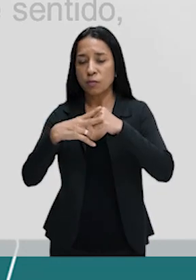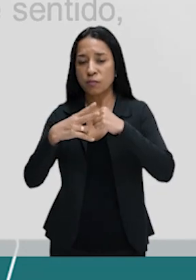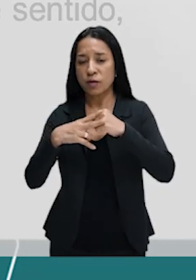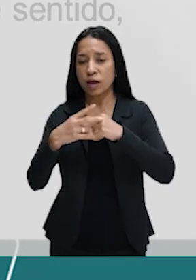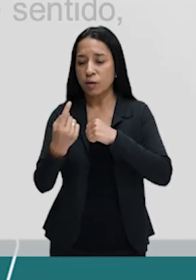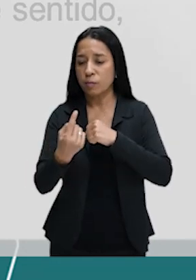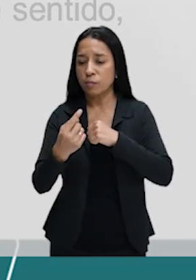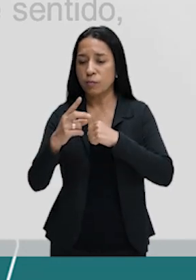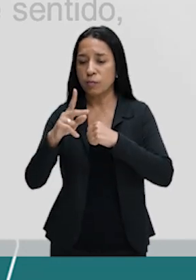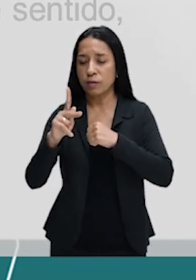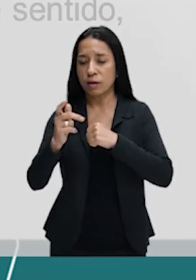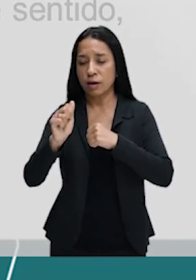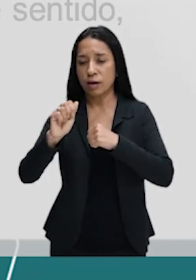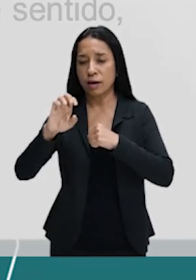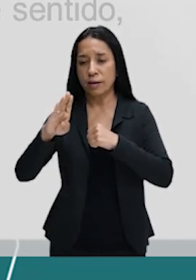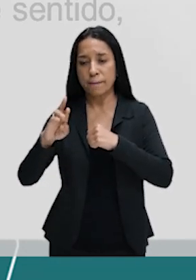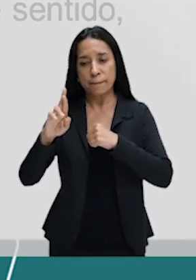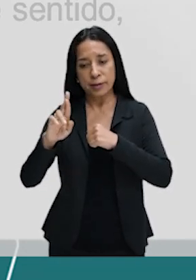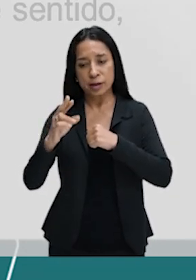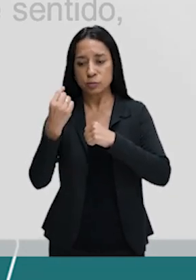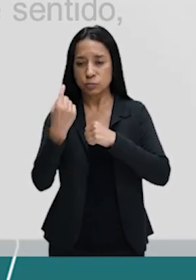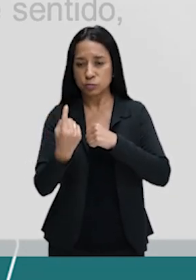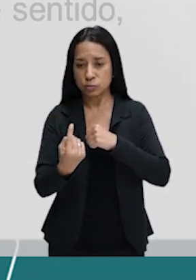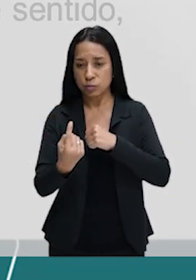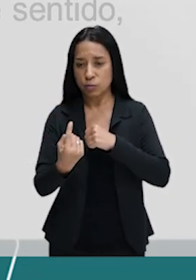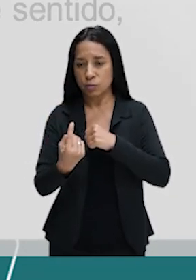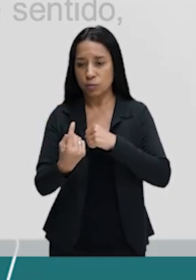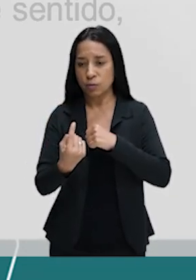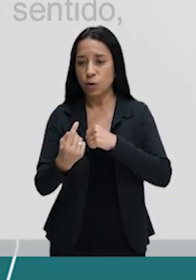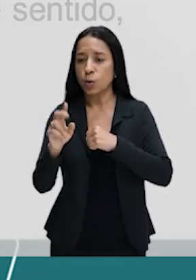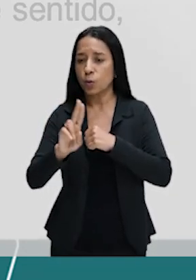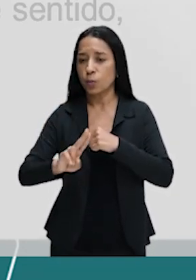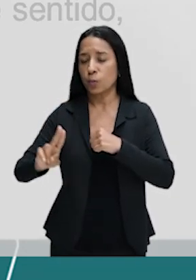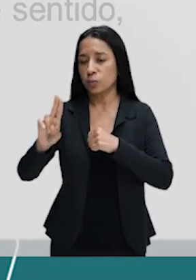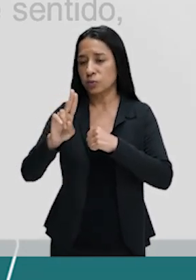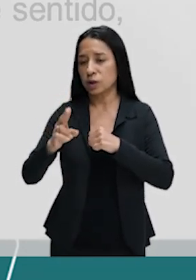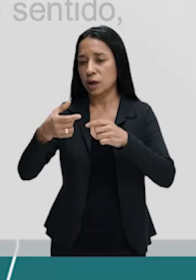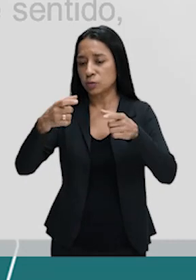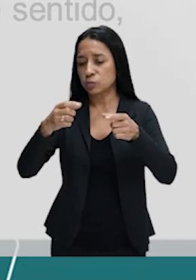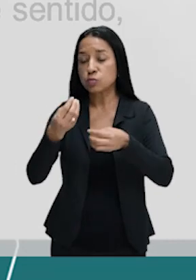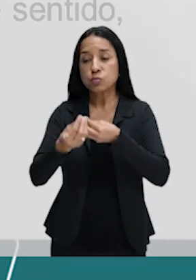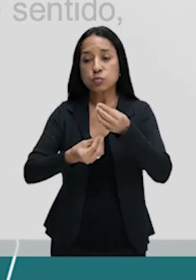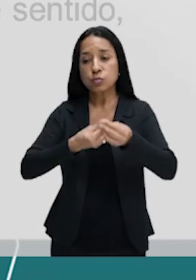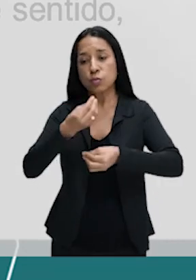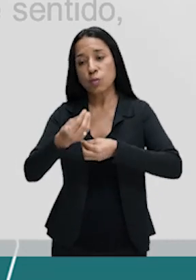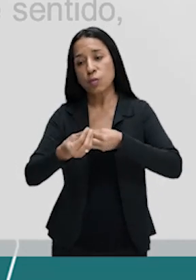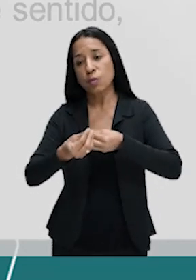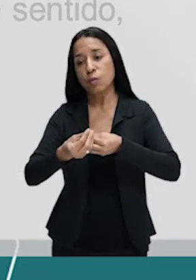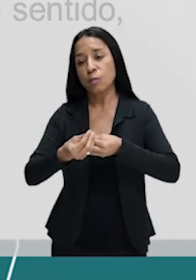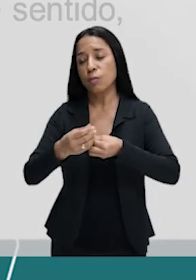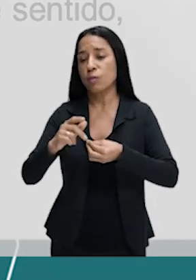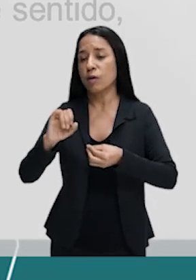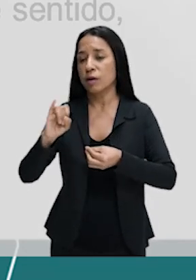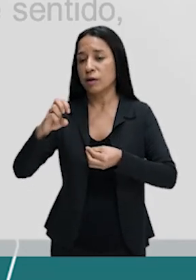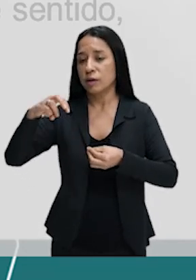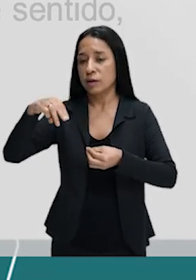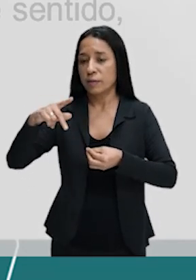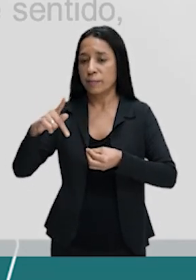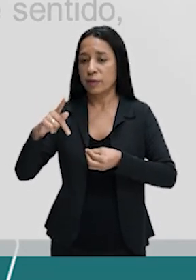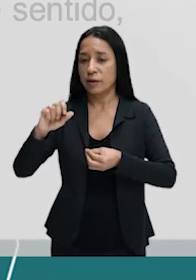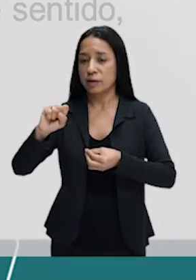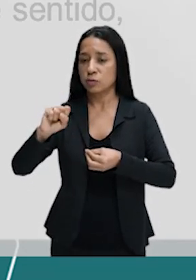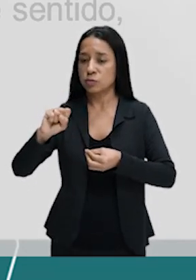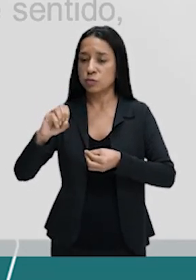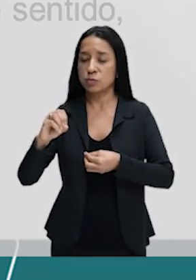é quase exclusivamente usado na forma impessoal. Aí, para demonstrar a existência